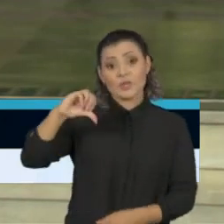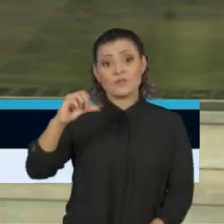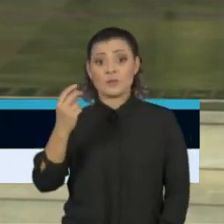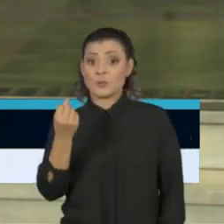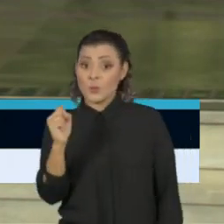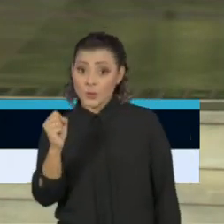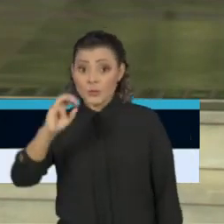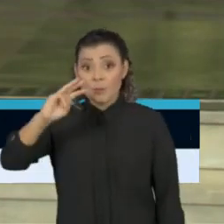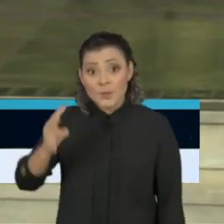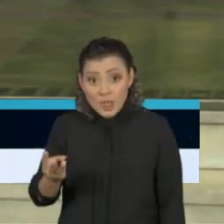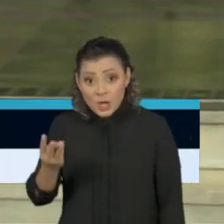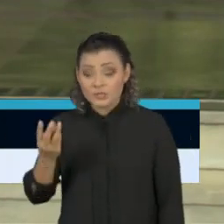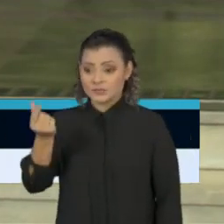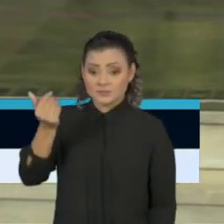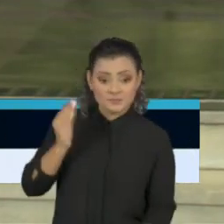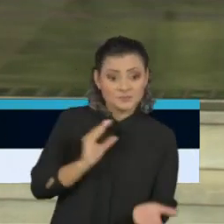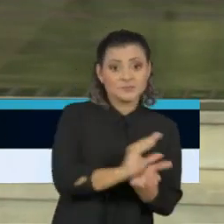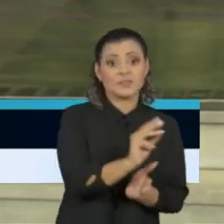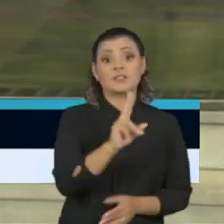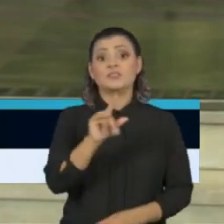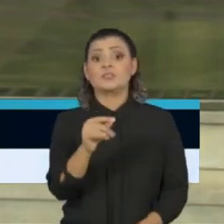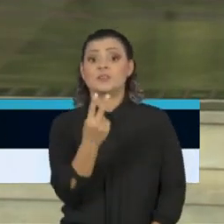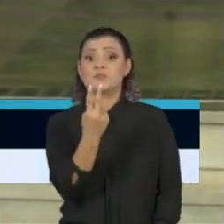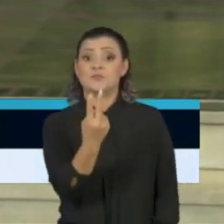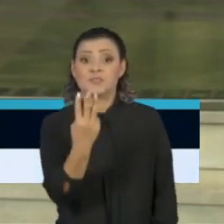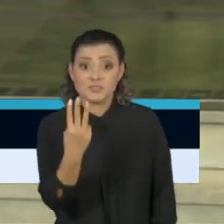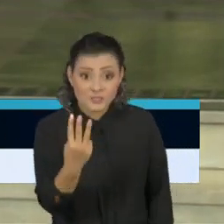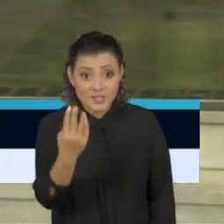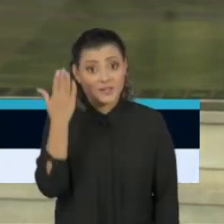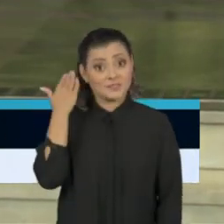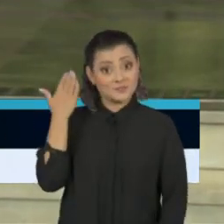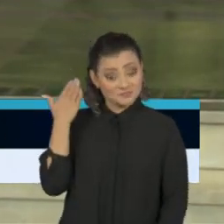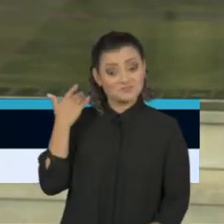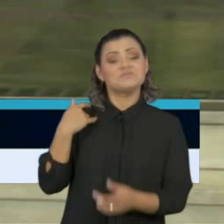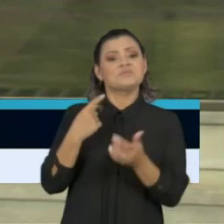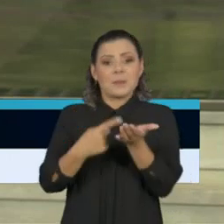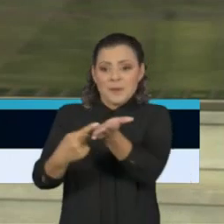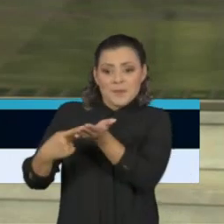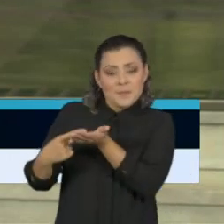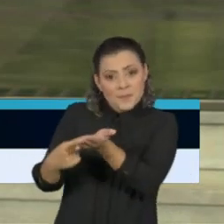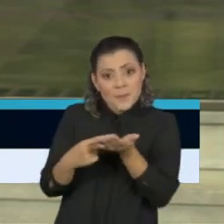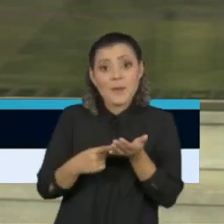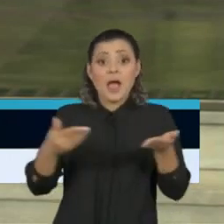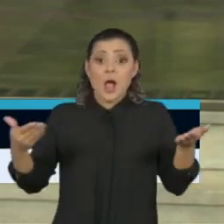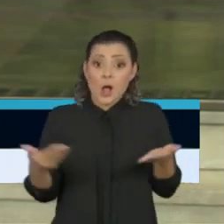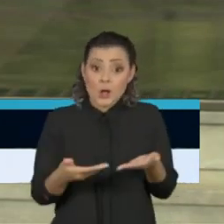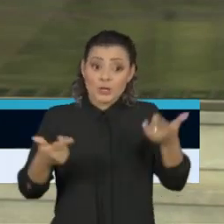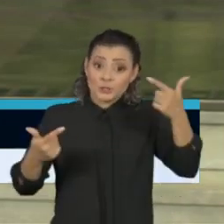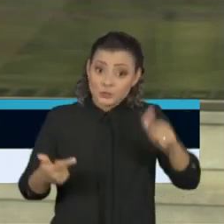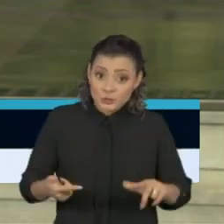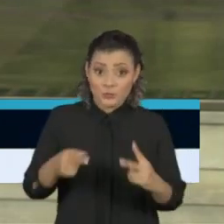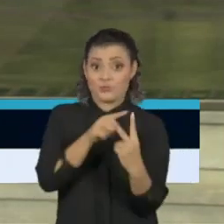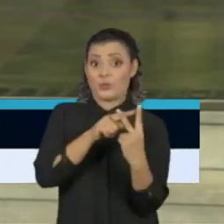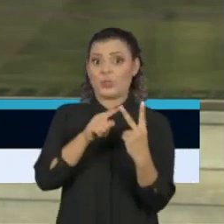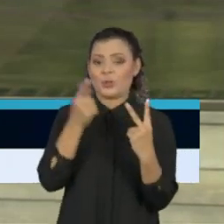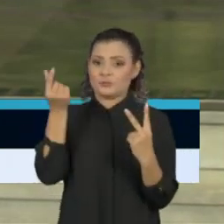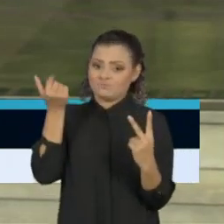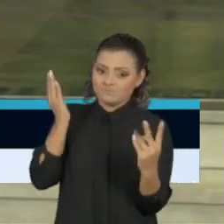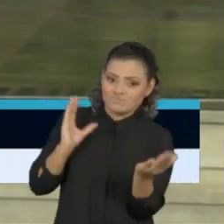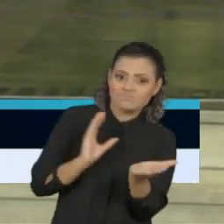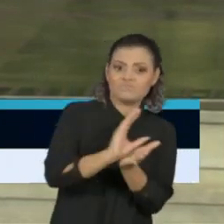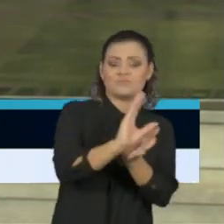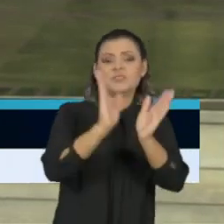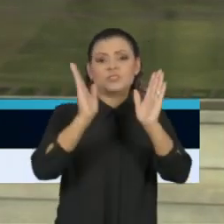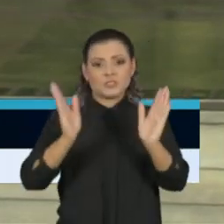última segunda-feira, dia 23, nesta mesma rede empresarial de solidariedade. É a segunda reunião